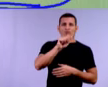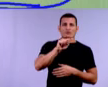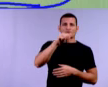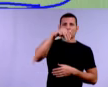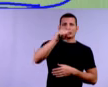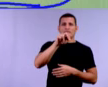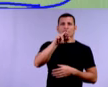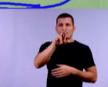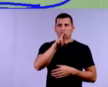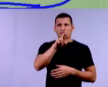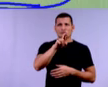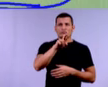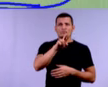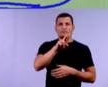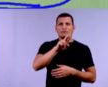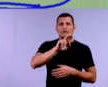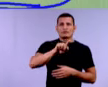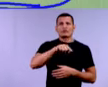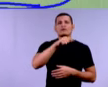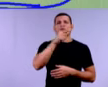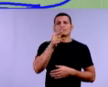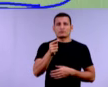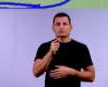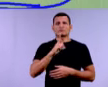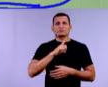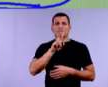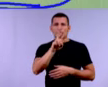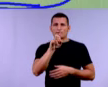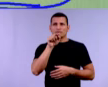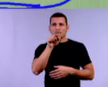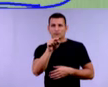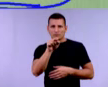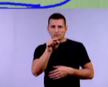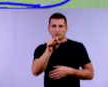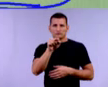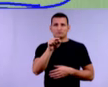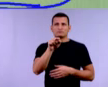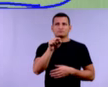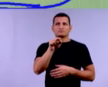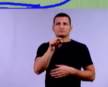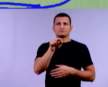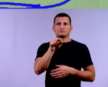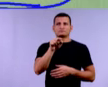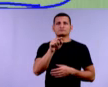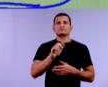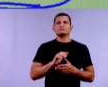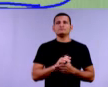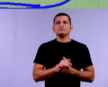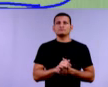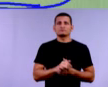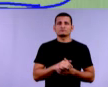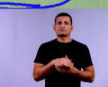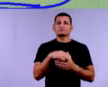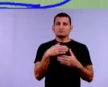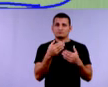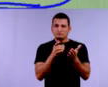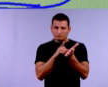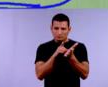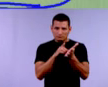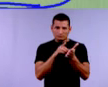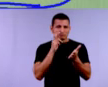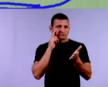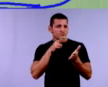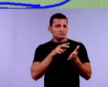dicionário, vai ter um Vzinho, um pontinho, ou transitivo direto, etc, etc. Então, eu vou lá no dicionário e consulto,